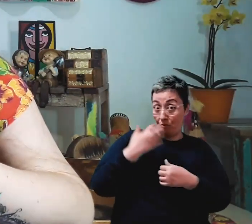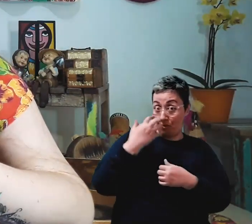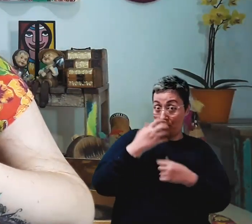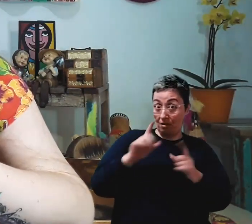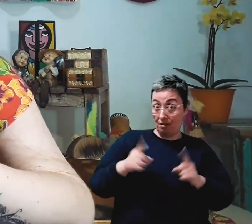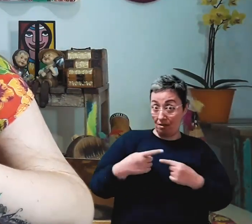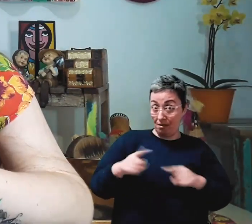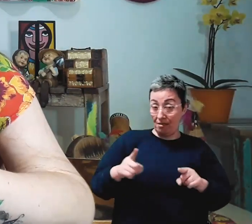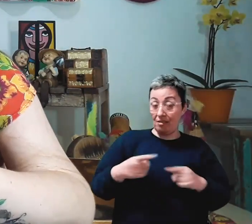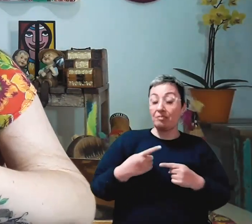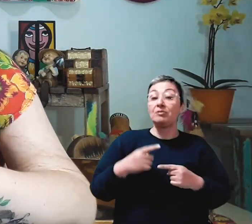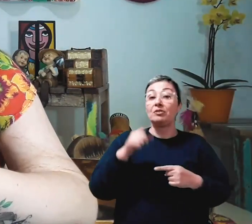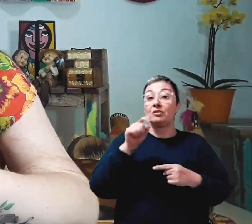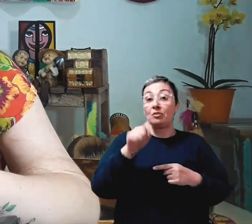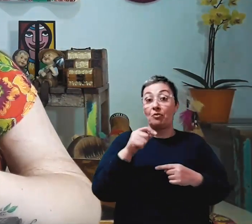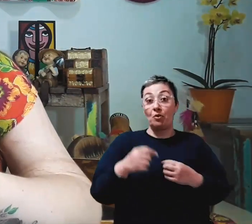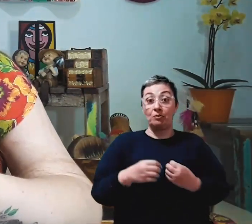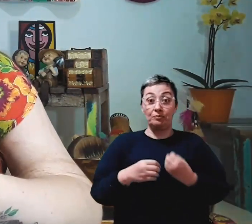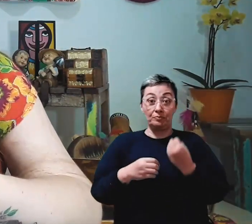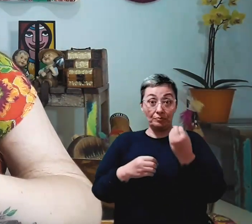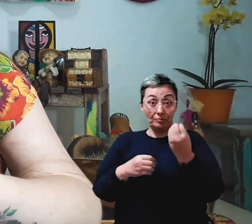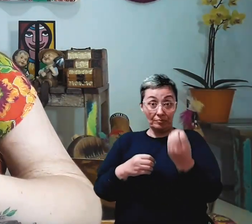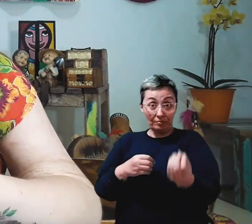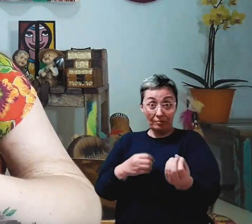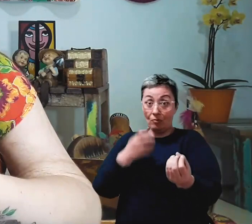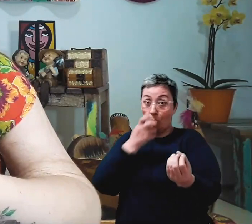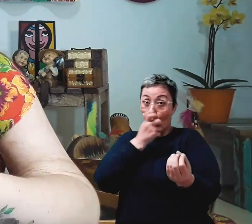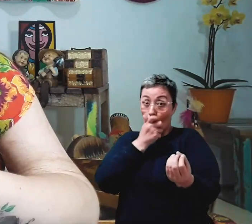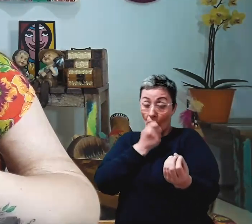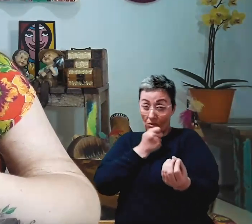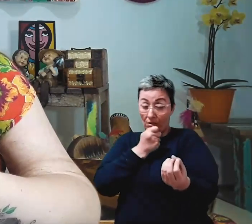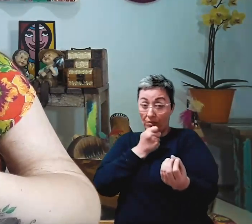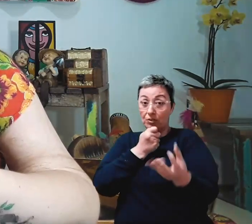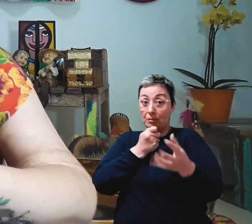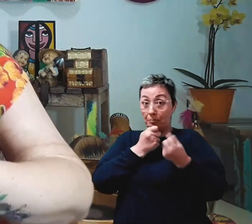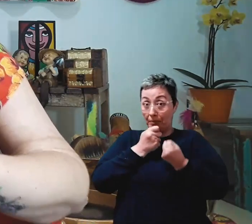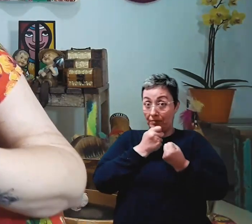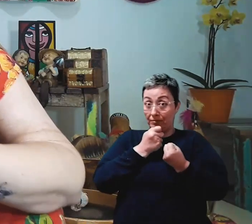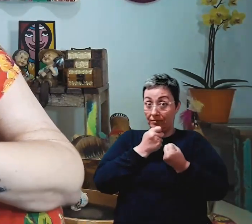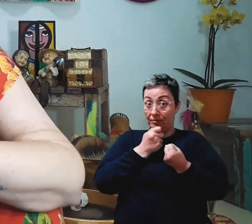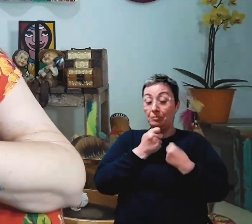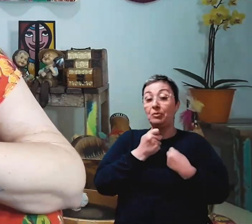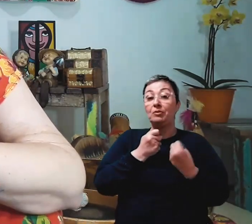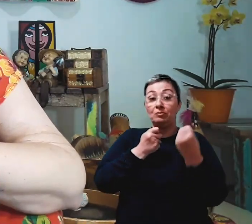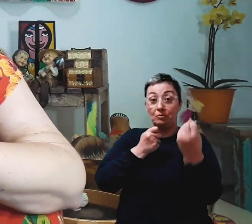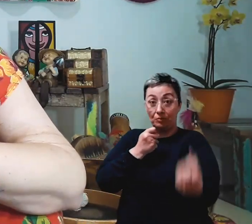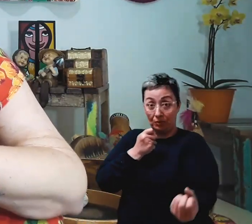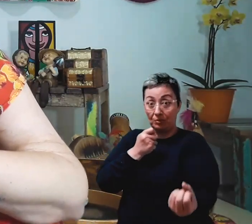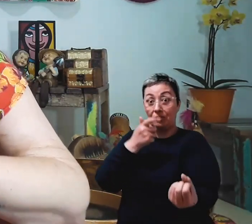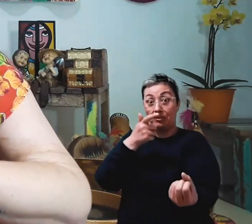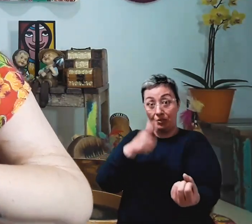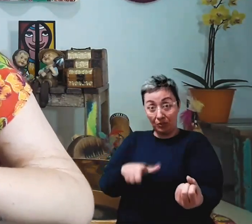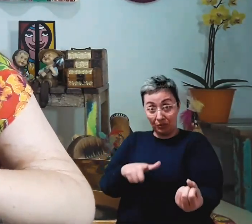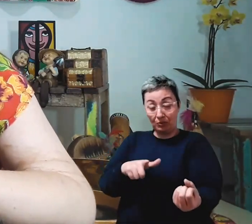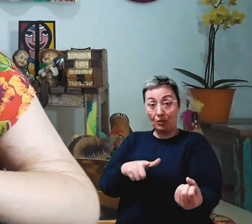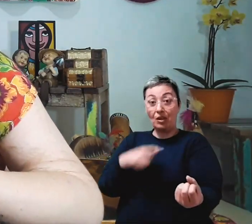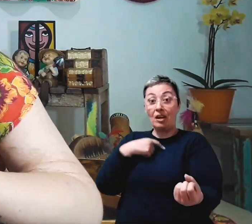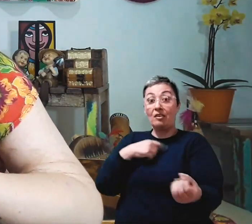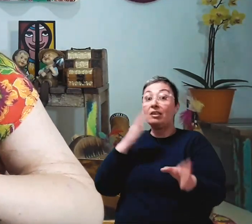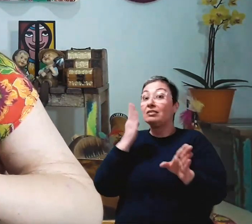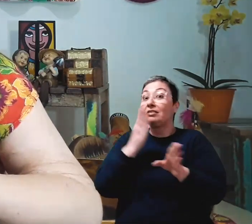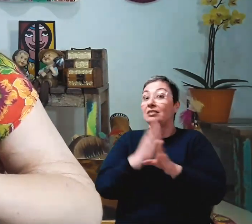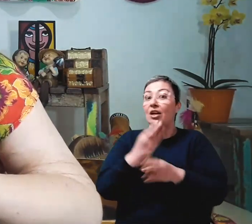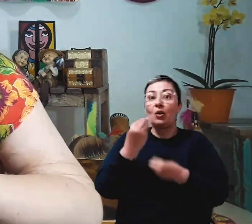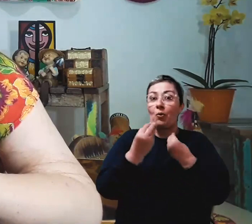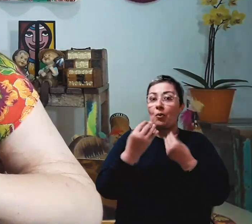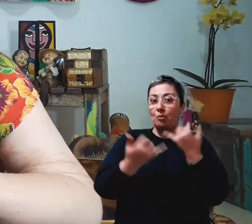música, tá bom? Vou passar o limão para você. Você segura o limão, volta o limão para mim, pra gente descobrir então como é que